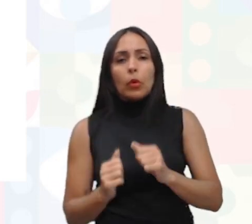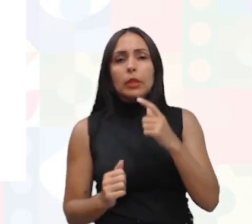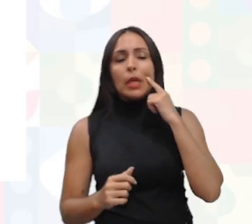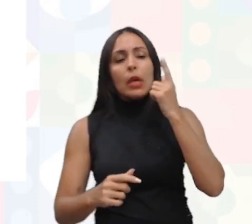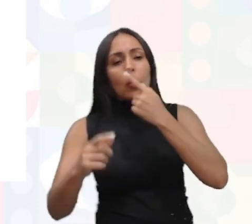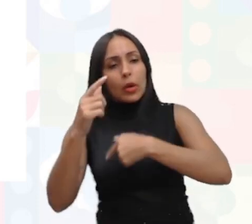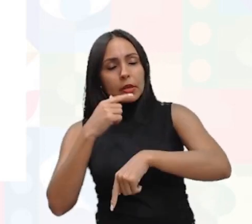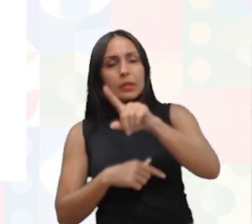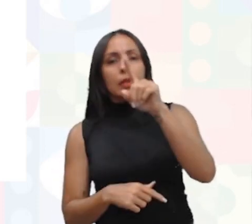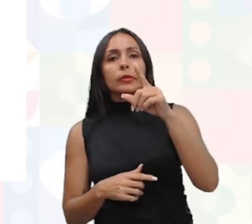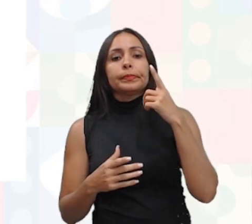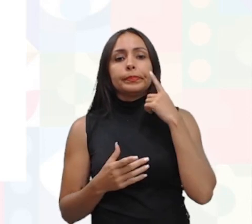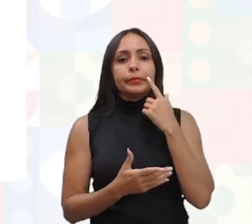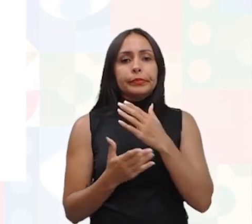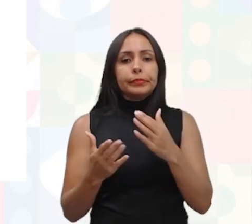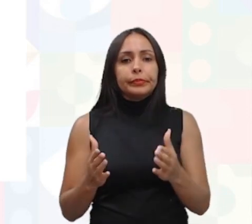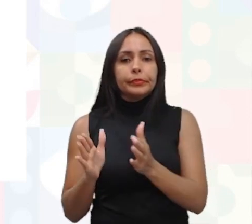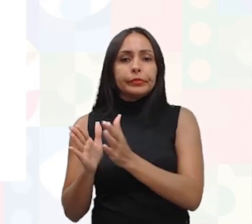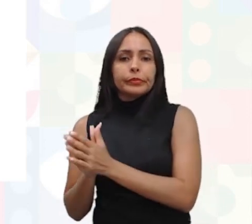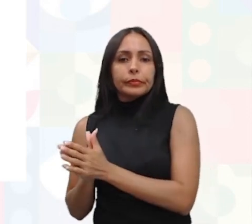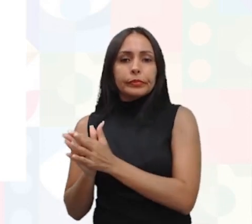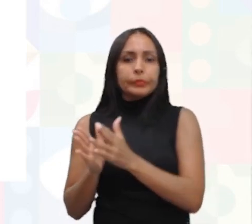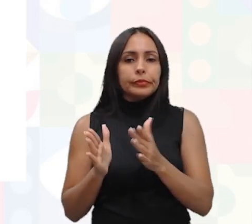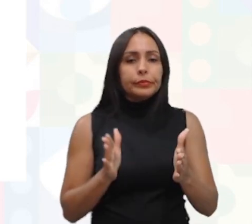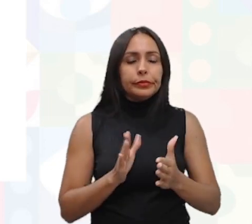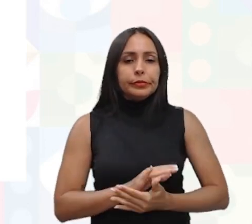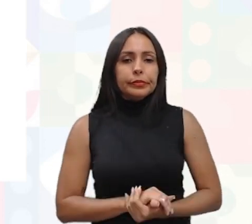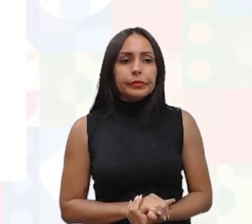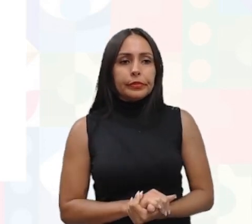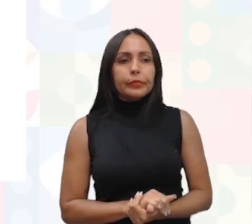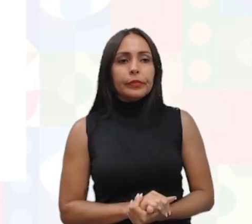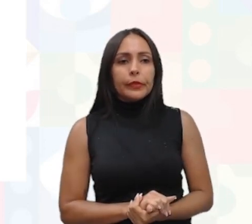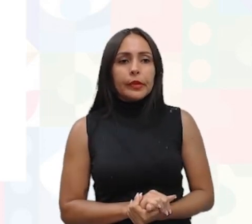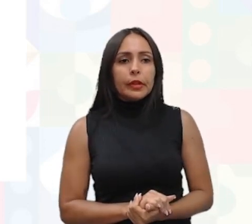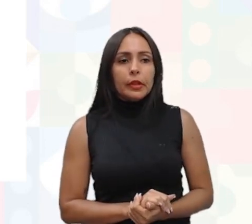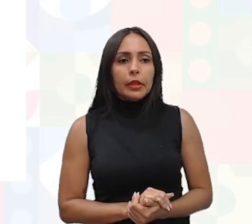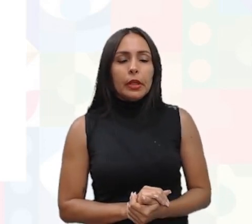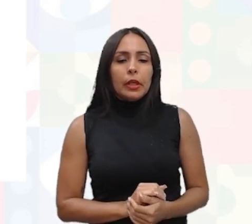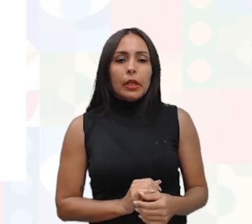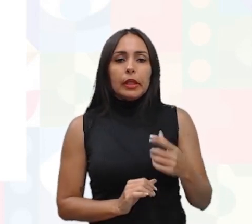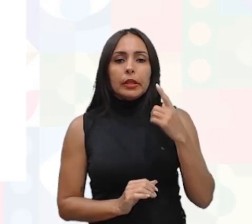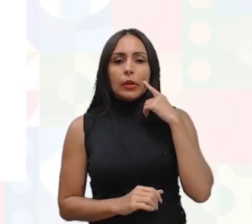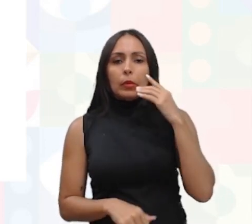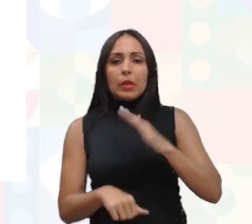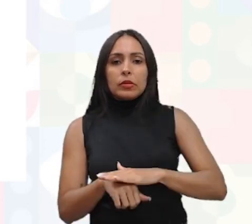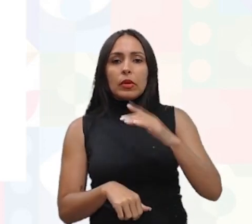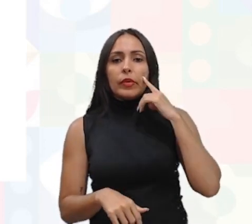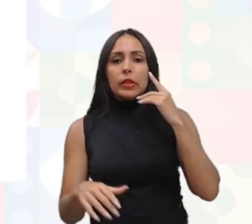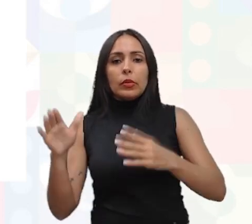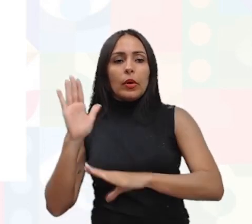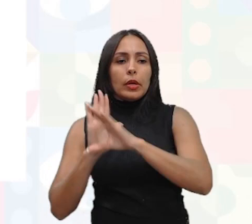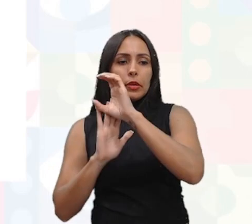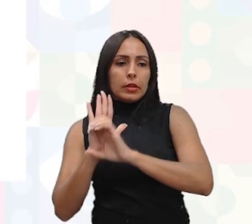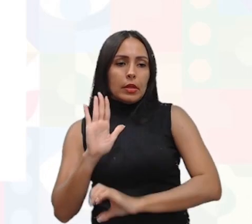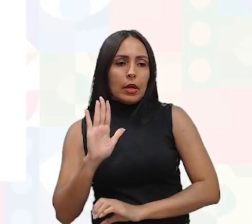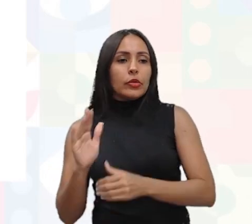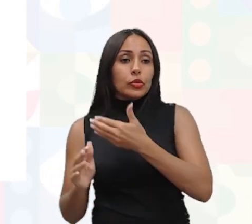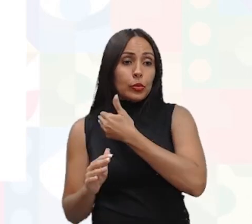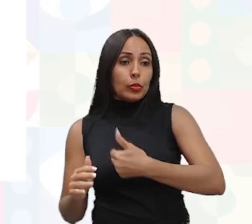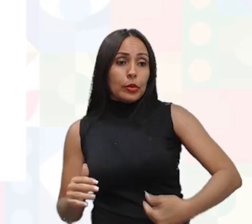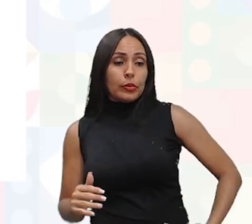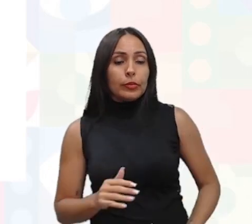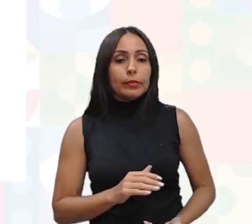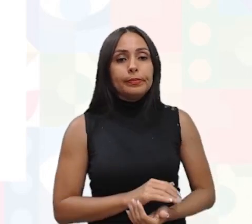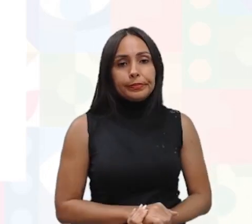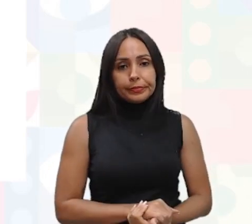alcançados, né? Então, como captar esses recursos, né? Então, eu trago para você aqui mais uma vez para a minha tela para a gente pensar sobre editais